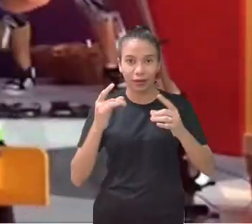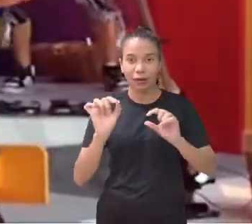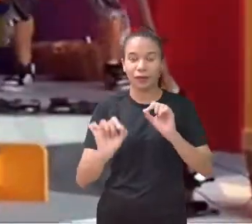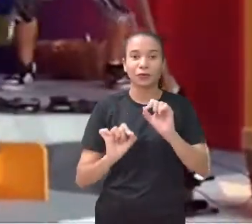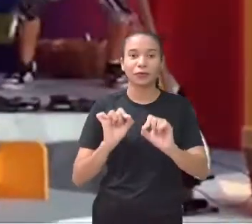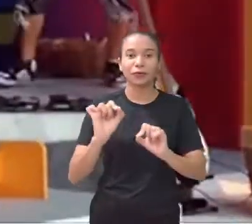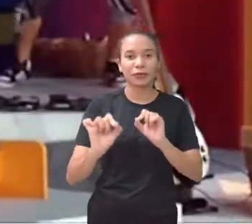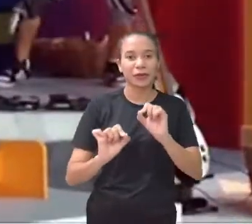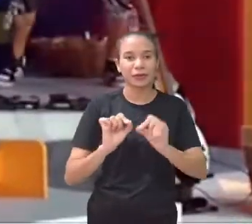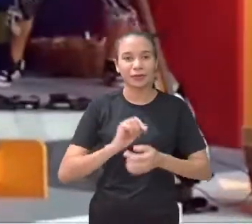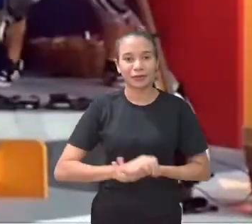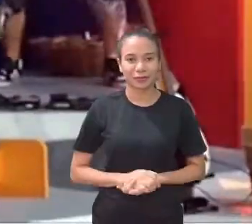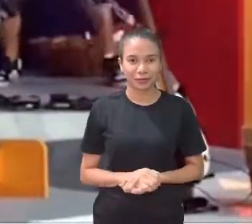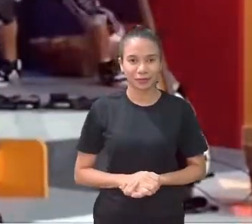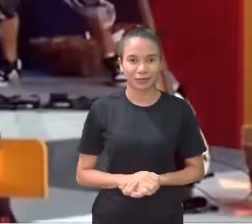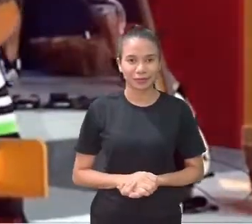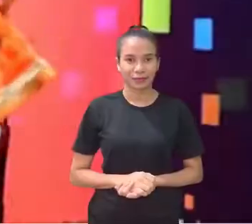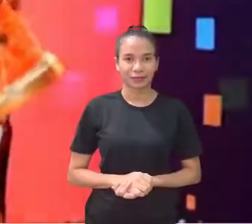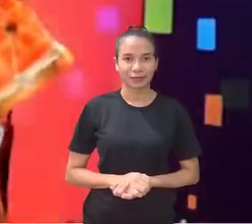aí.